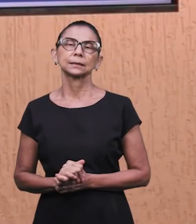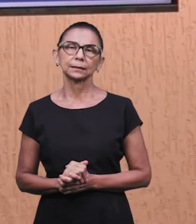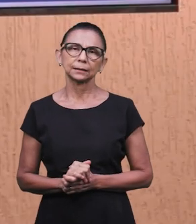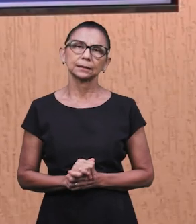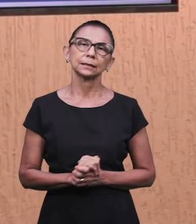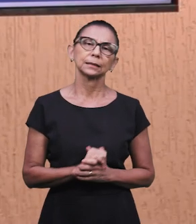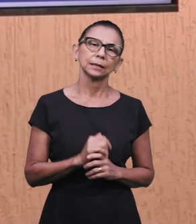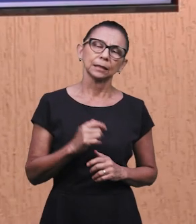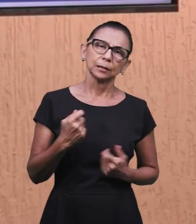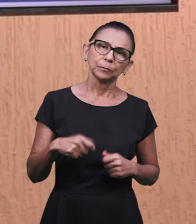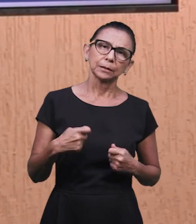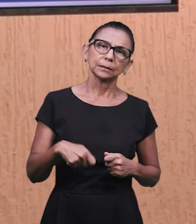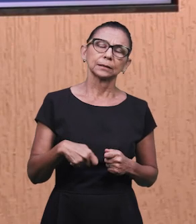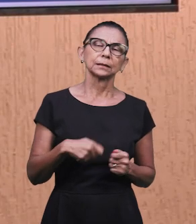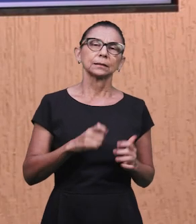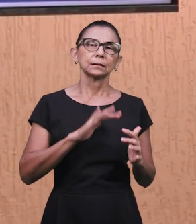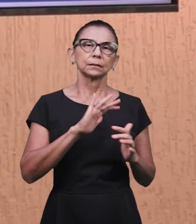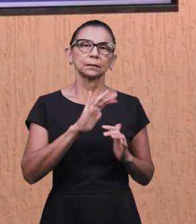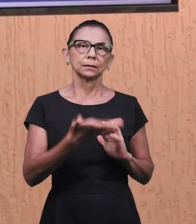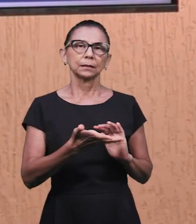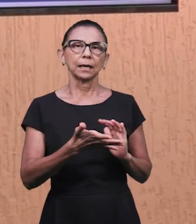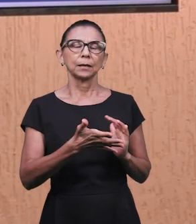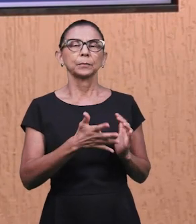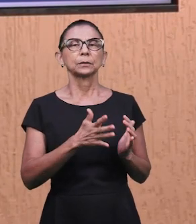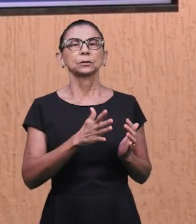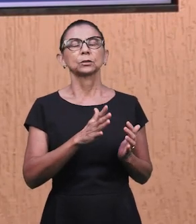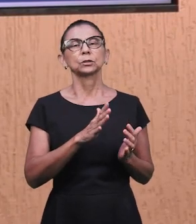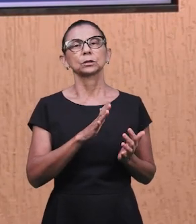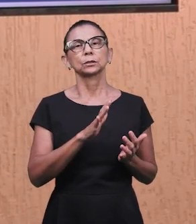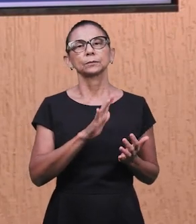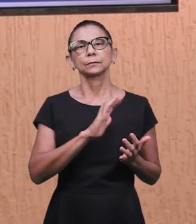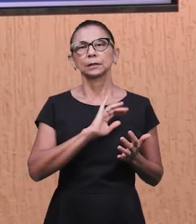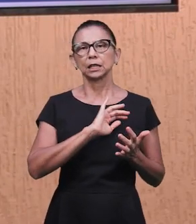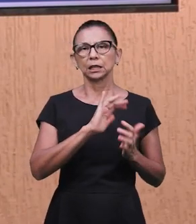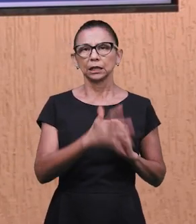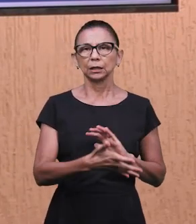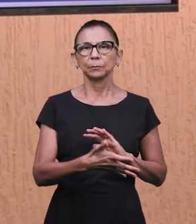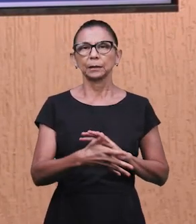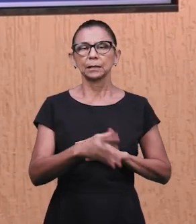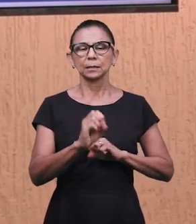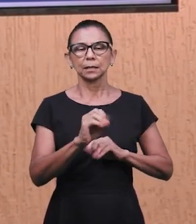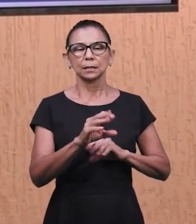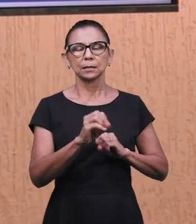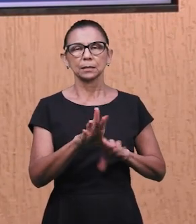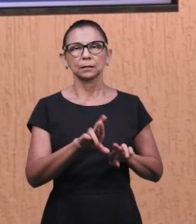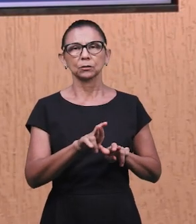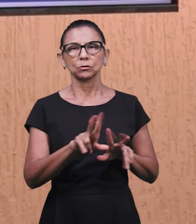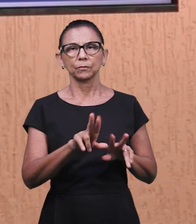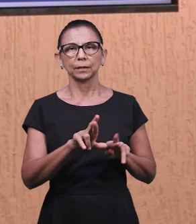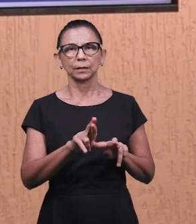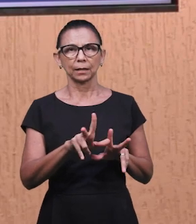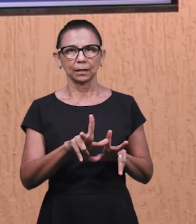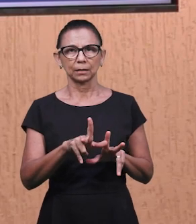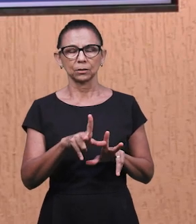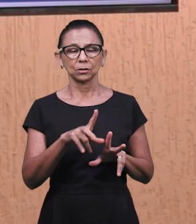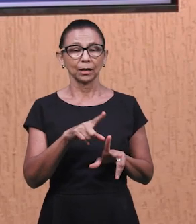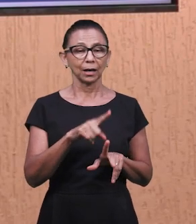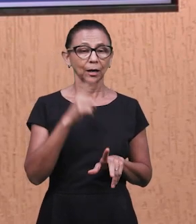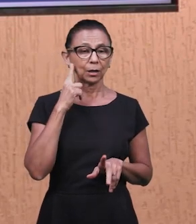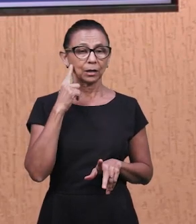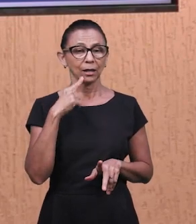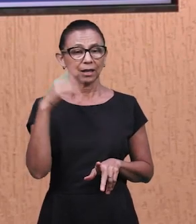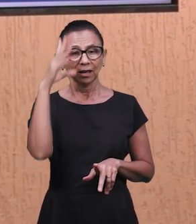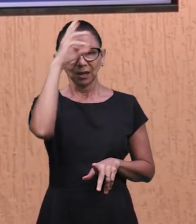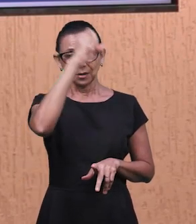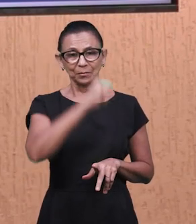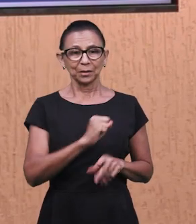que na classe tenha o intérprete de Libras, a aula direto em Libras, ela é diferente. A compreensão